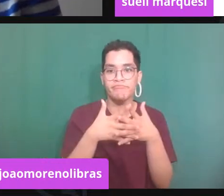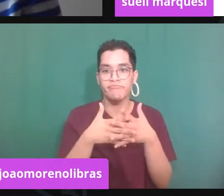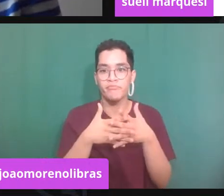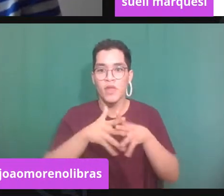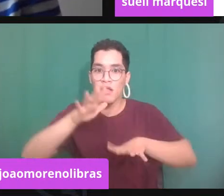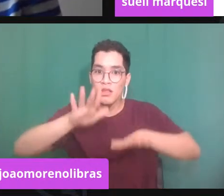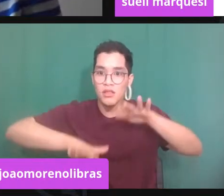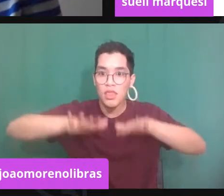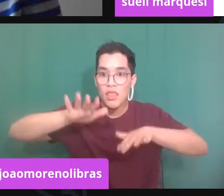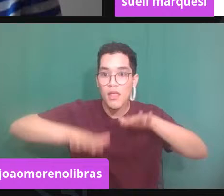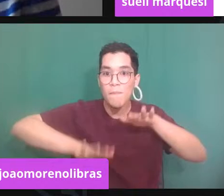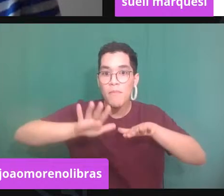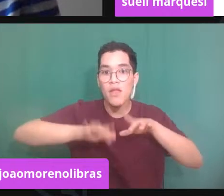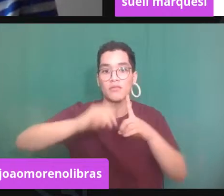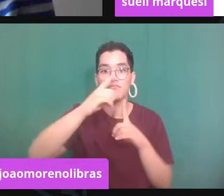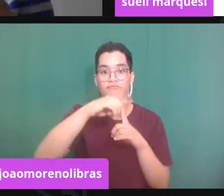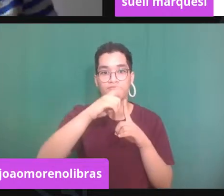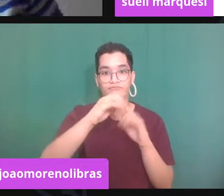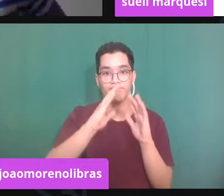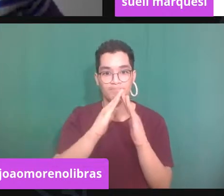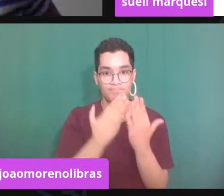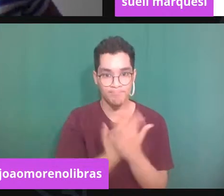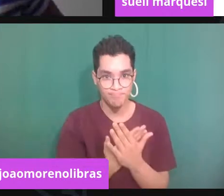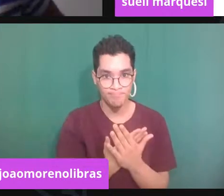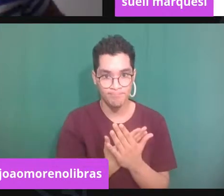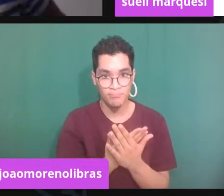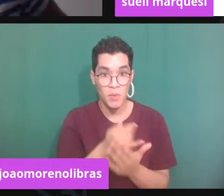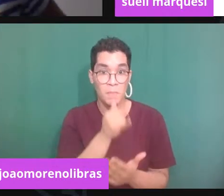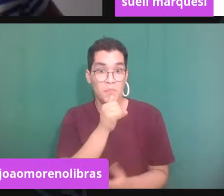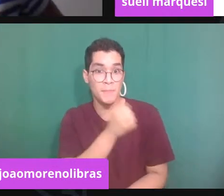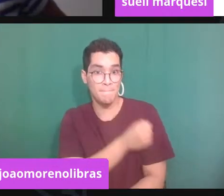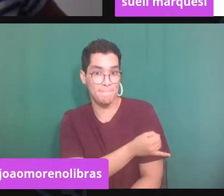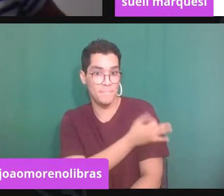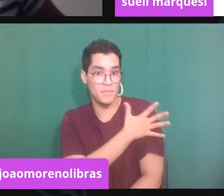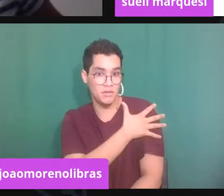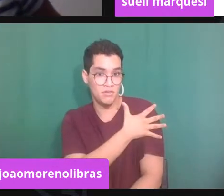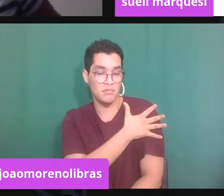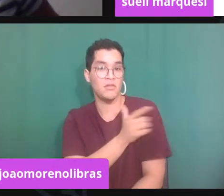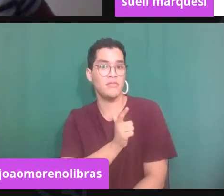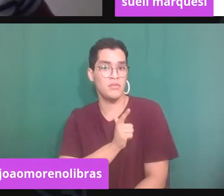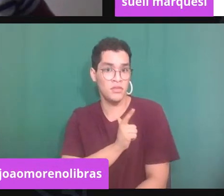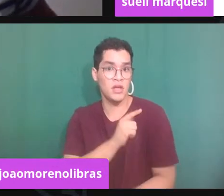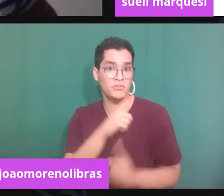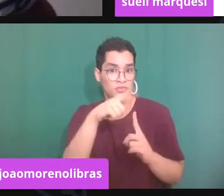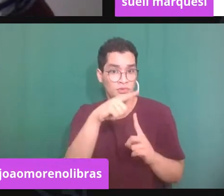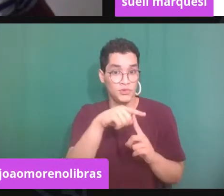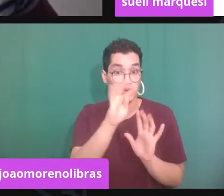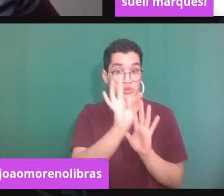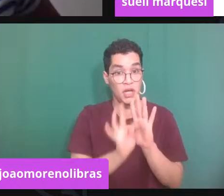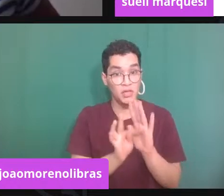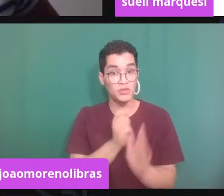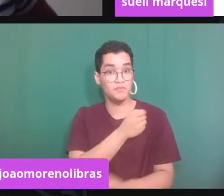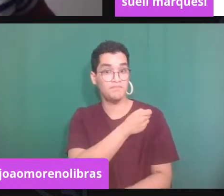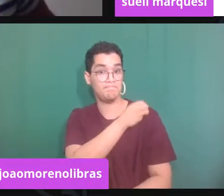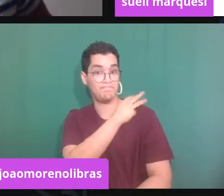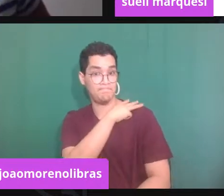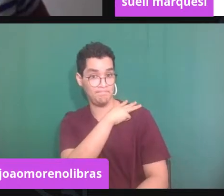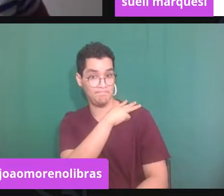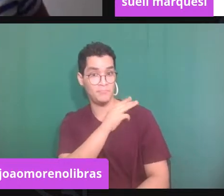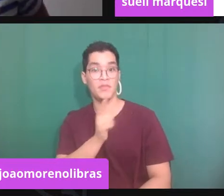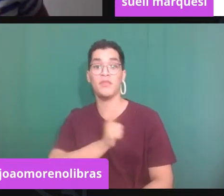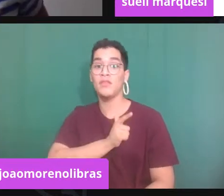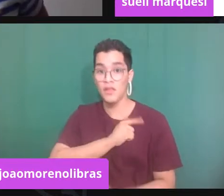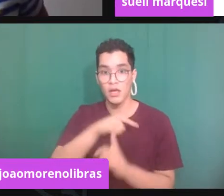tem texto opinativo ainda no ensino fundamental, tem texto opinativo no ensino médio, e o que a gente verifica no ensino